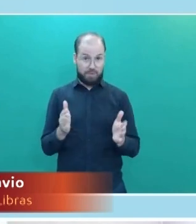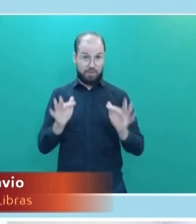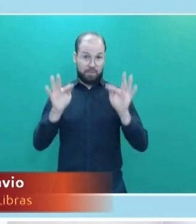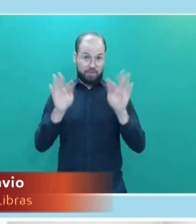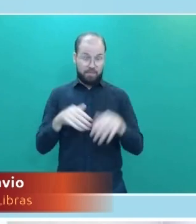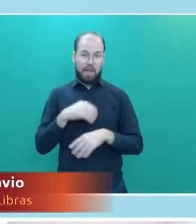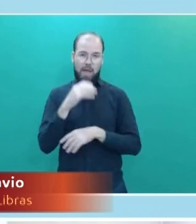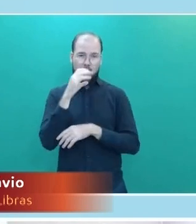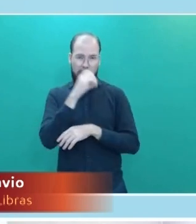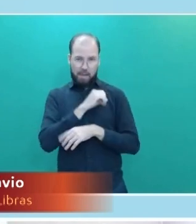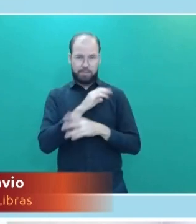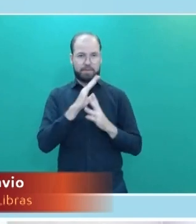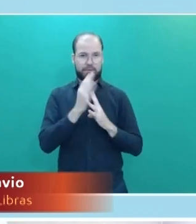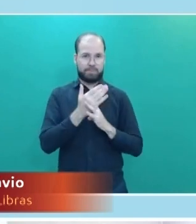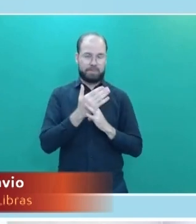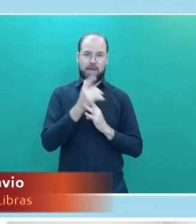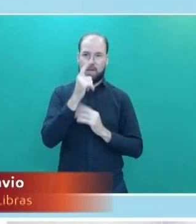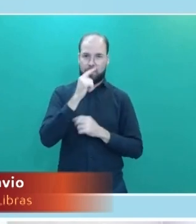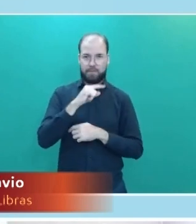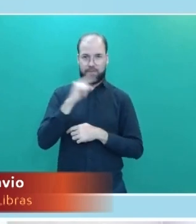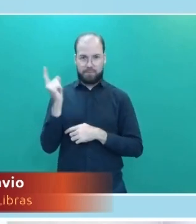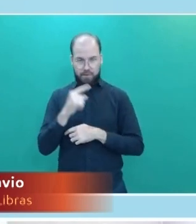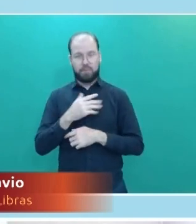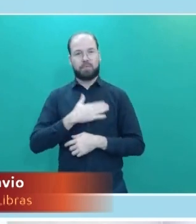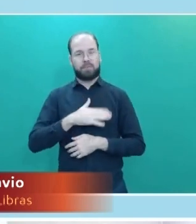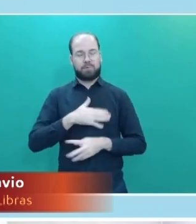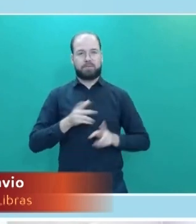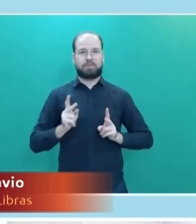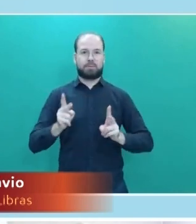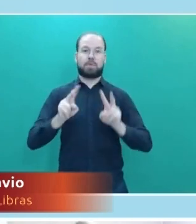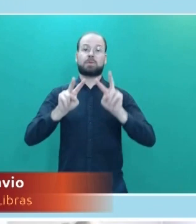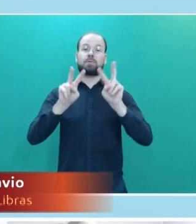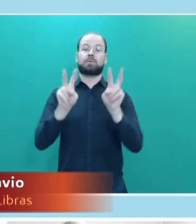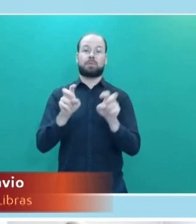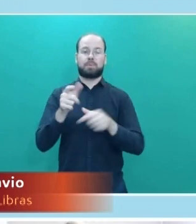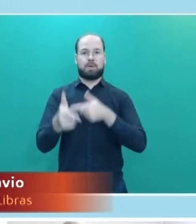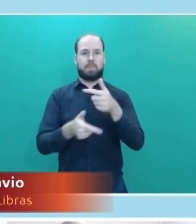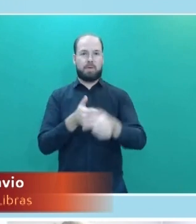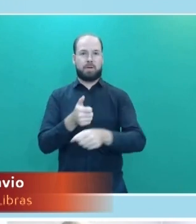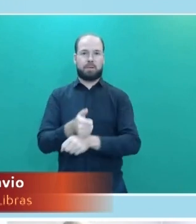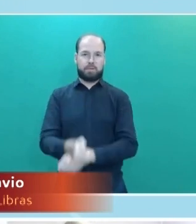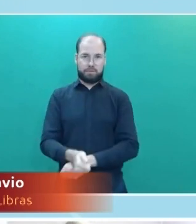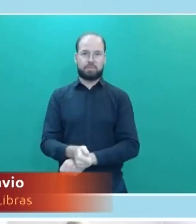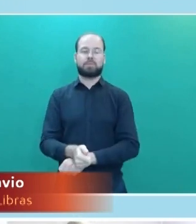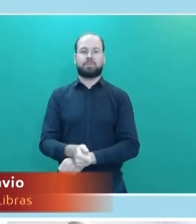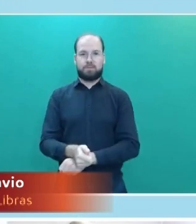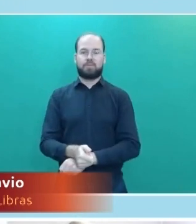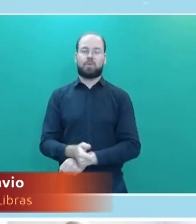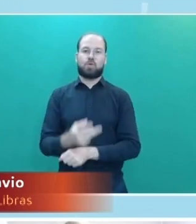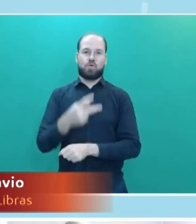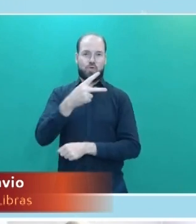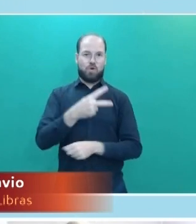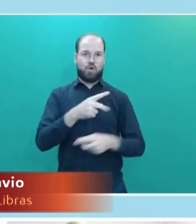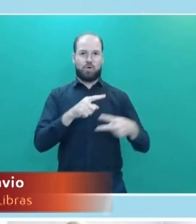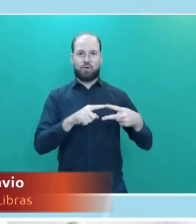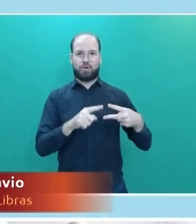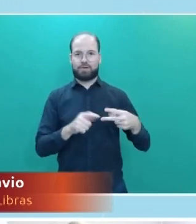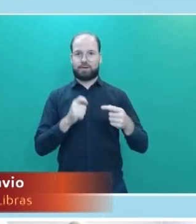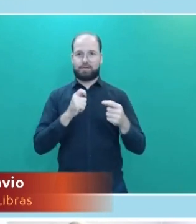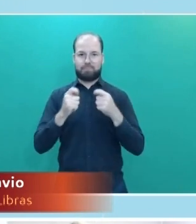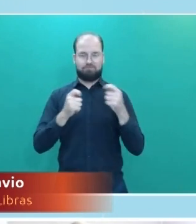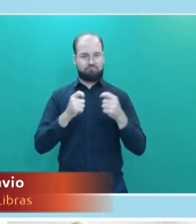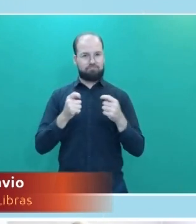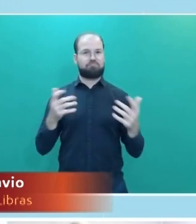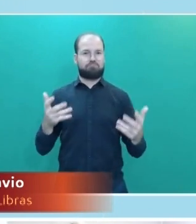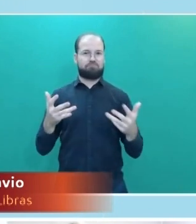beber uma água. Daqui a pouco a gente volta para continuar falando sobre o trabalho escravo com os nossos 2 entrevistados, né, pessoas muito qualificadas para